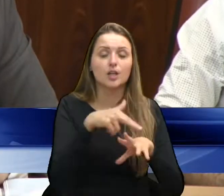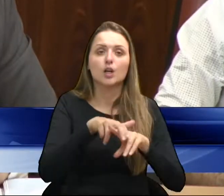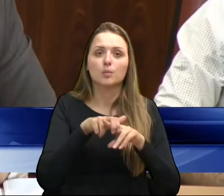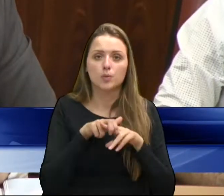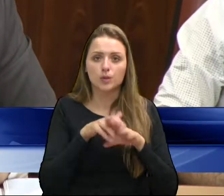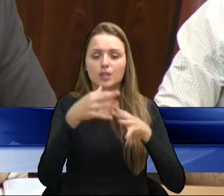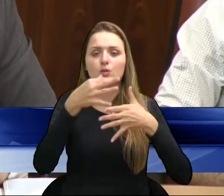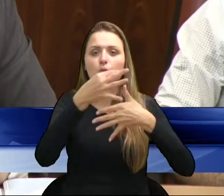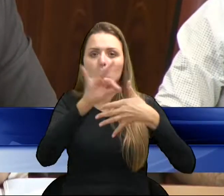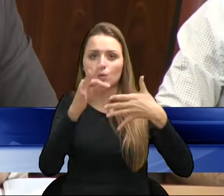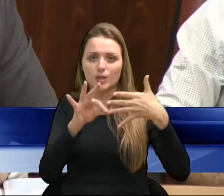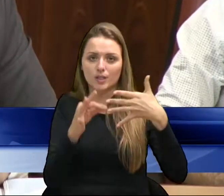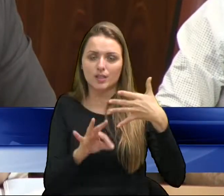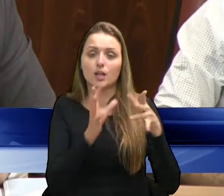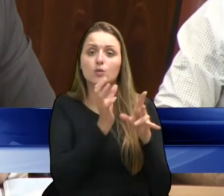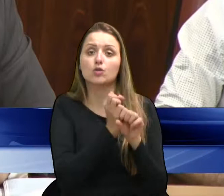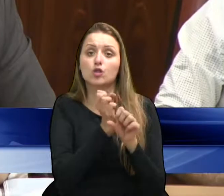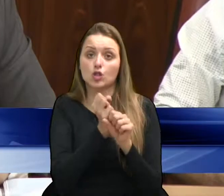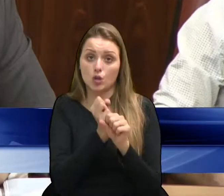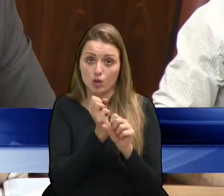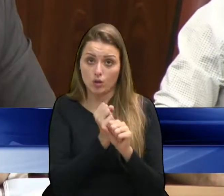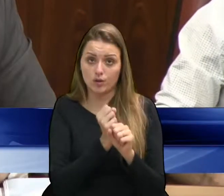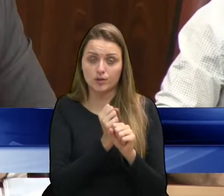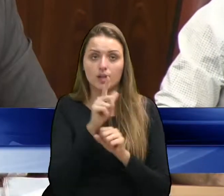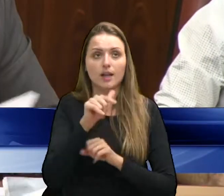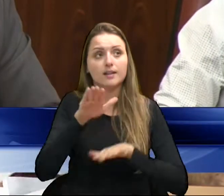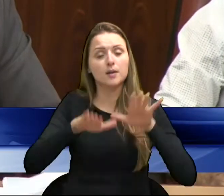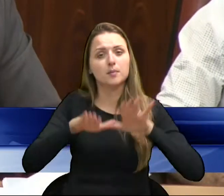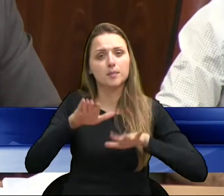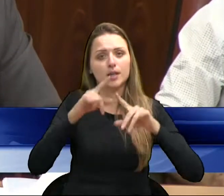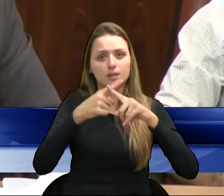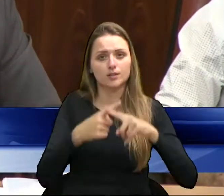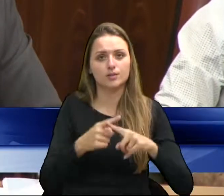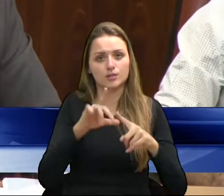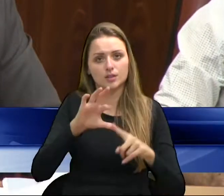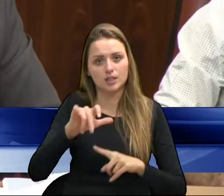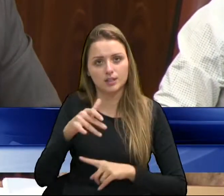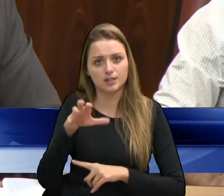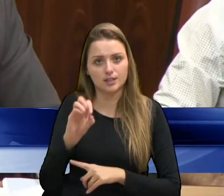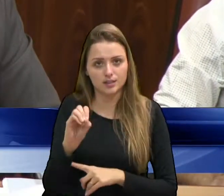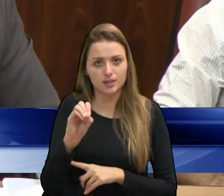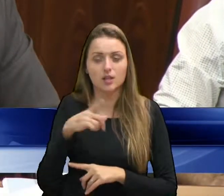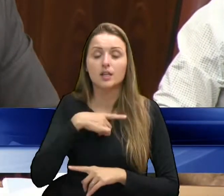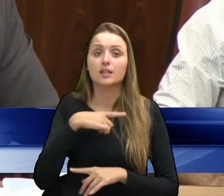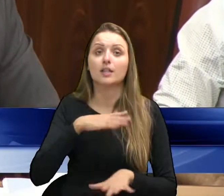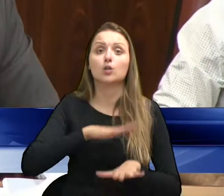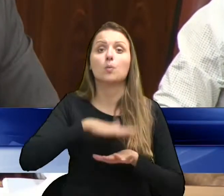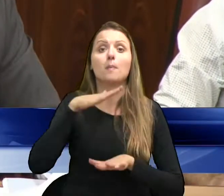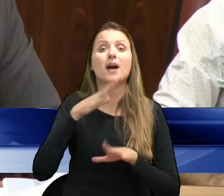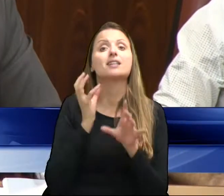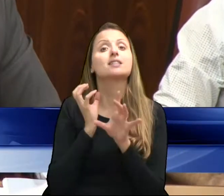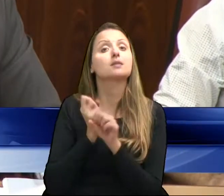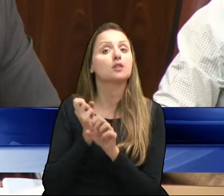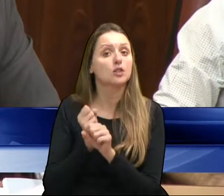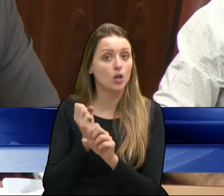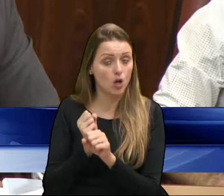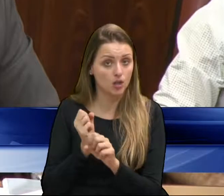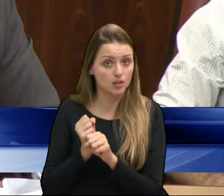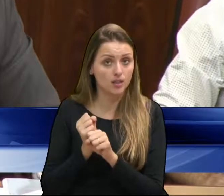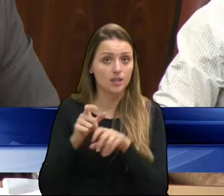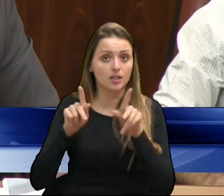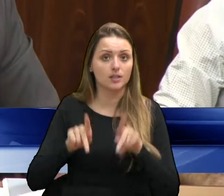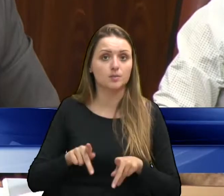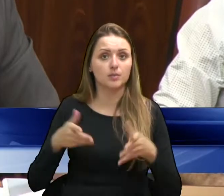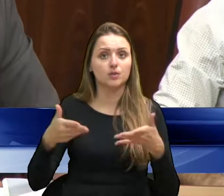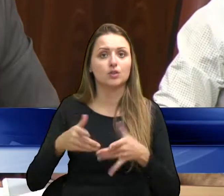critério de pontuação conforme a experiência do licitante, atribuindo-se maior quantidade de pontos àqueles que já desempenharam